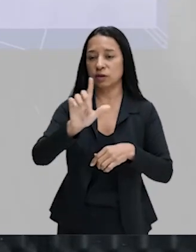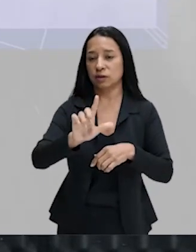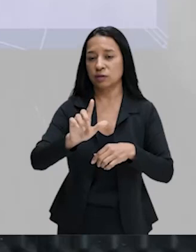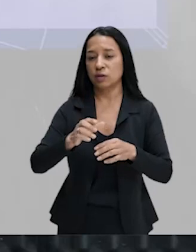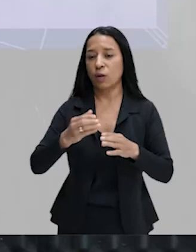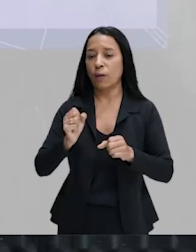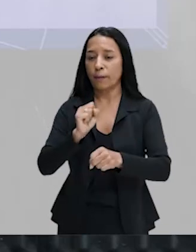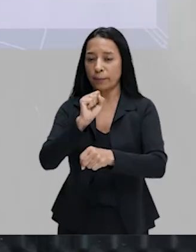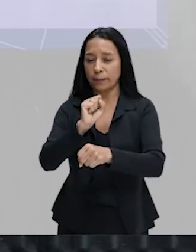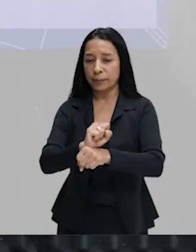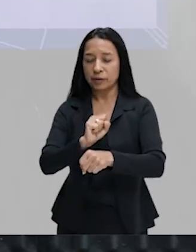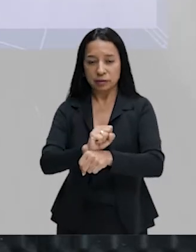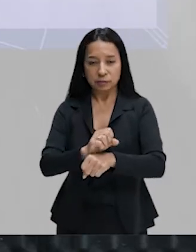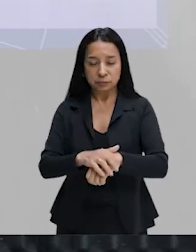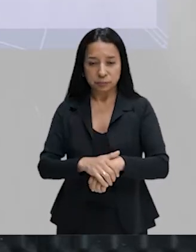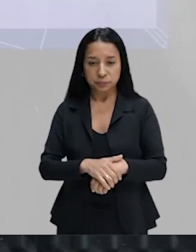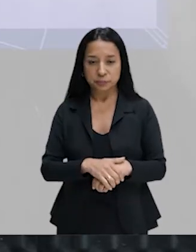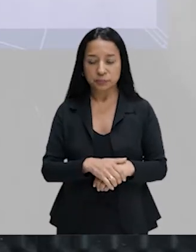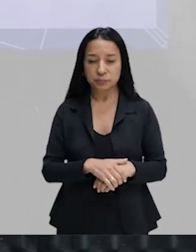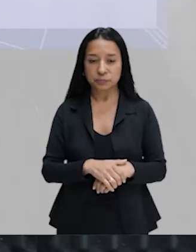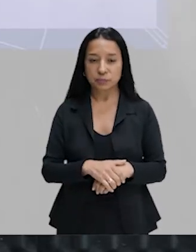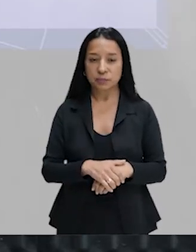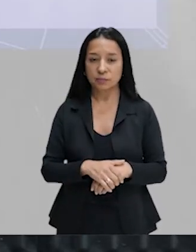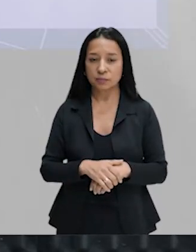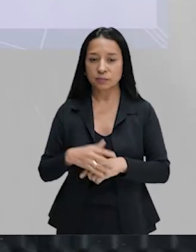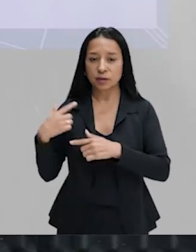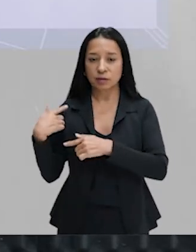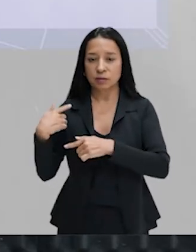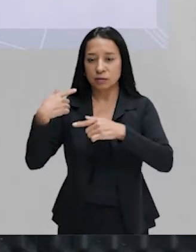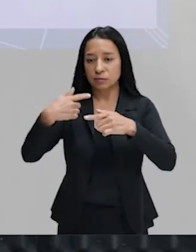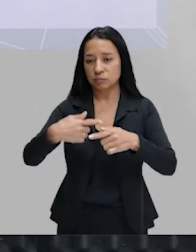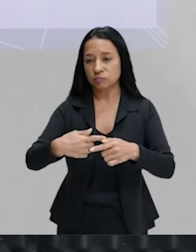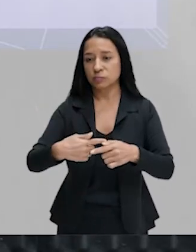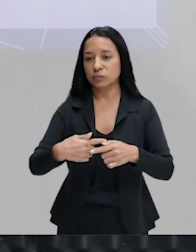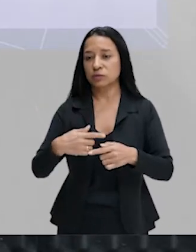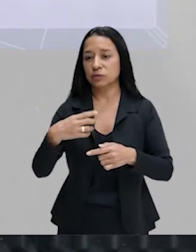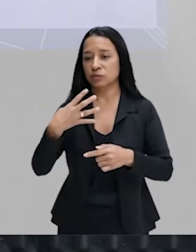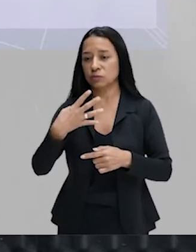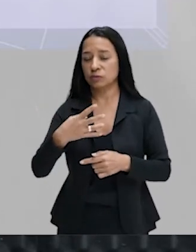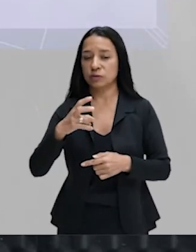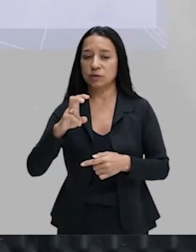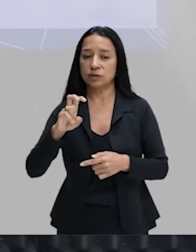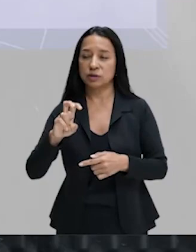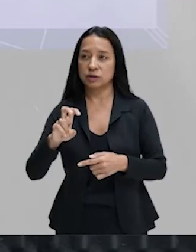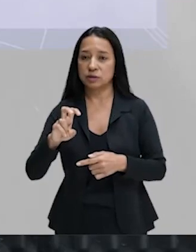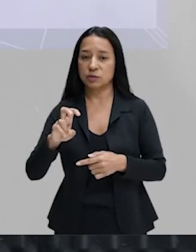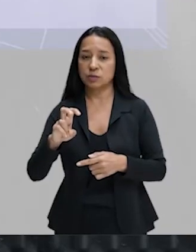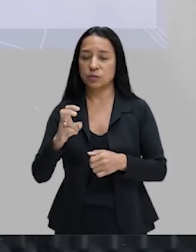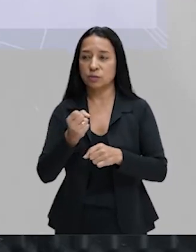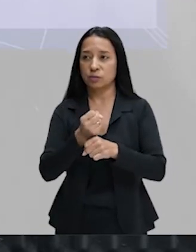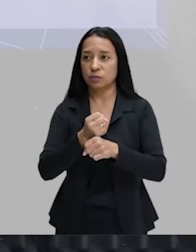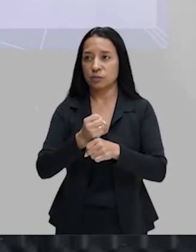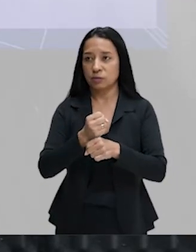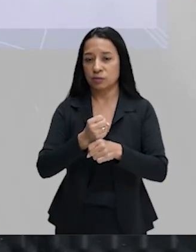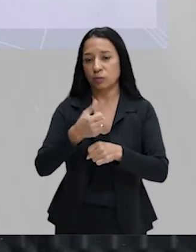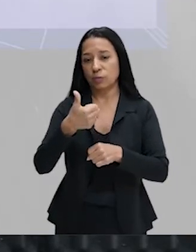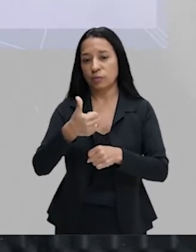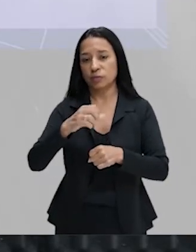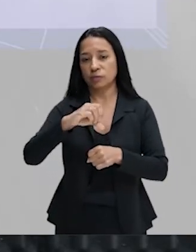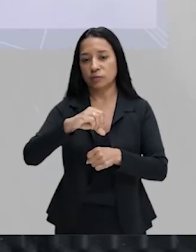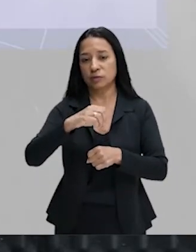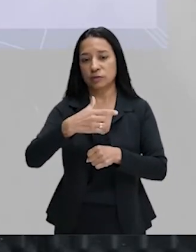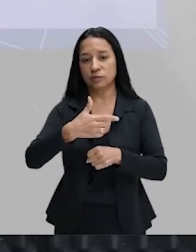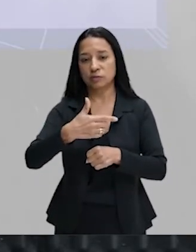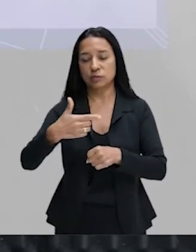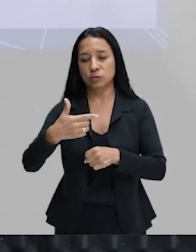muito importante. Então, na geração de 45, que a gente já de 1922, que é o início, que é o pré-modernismo, a